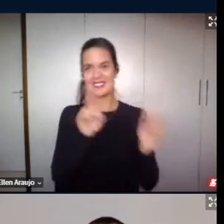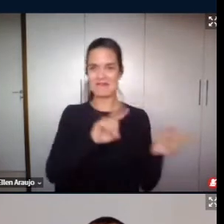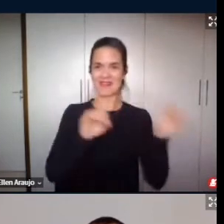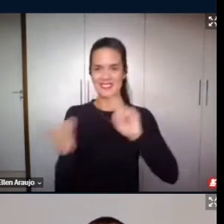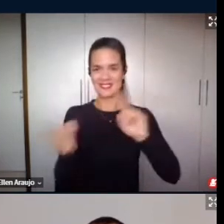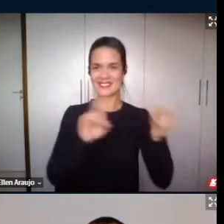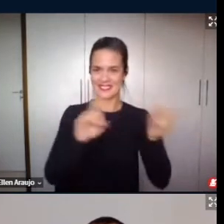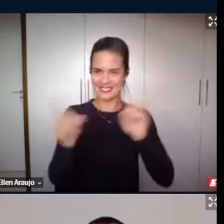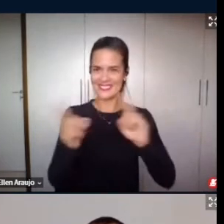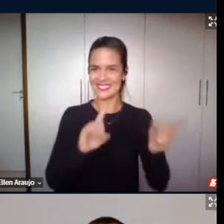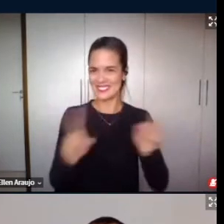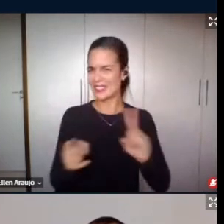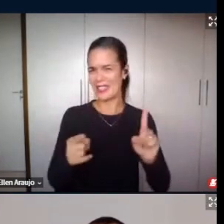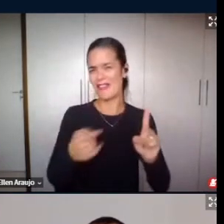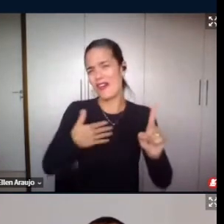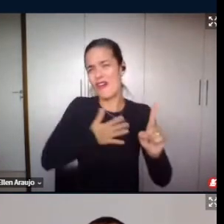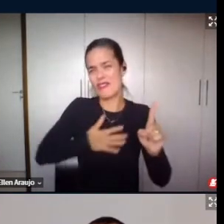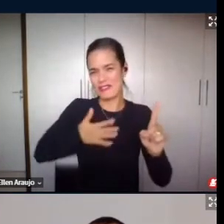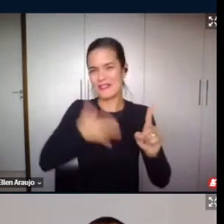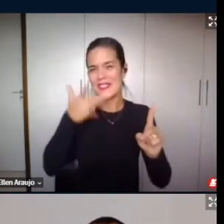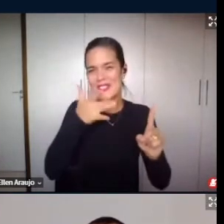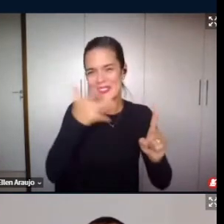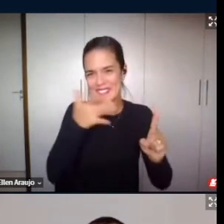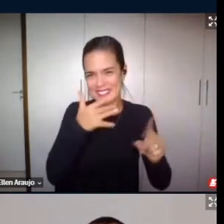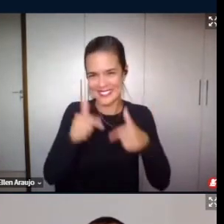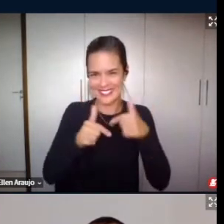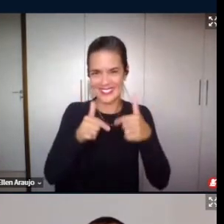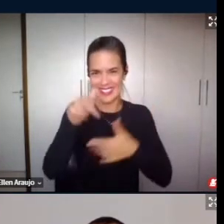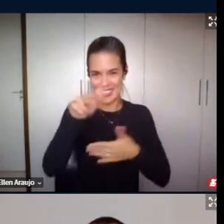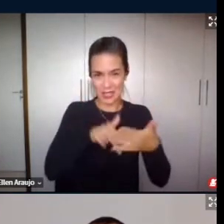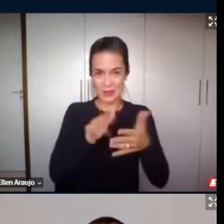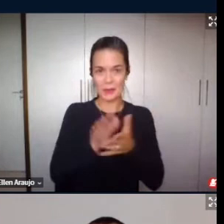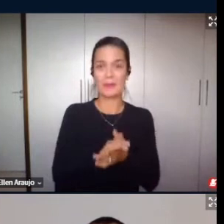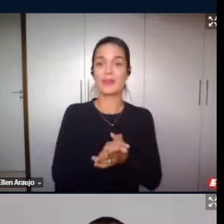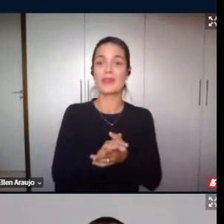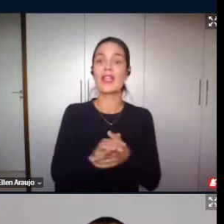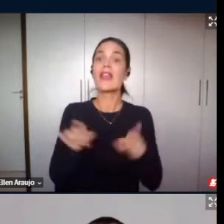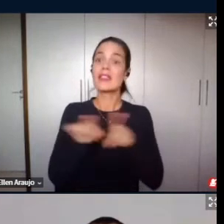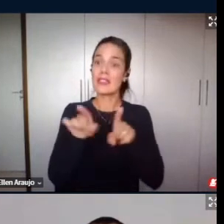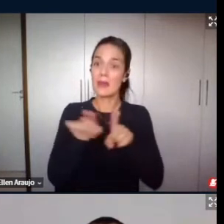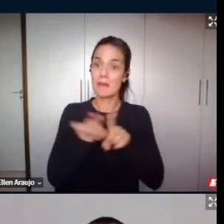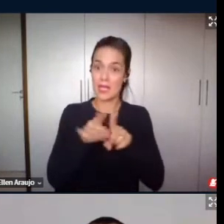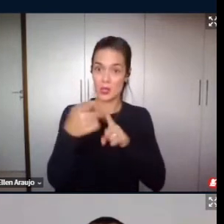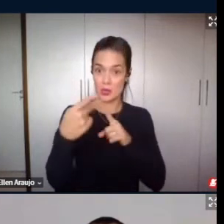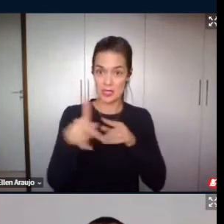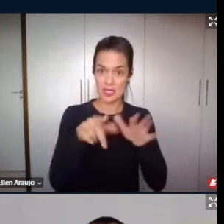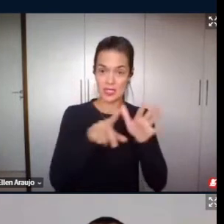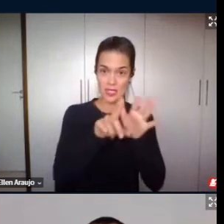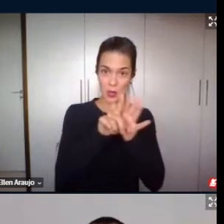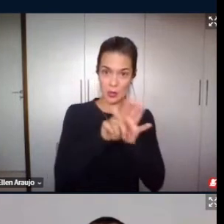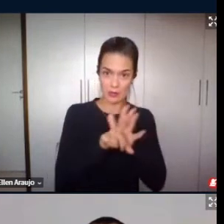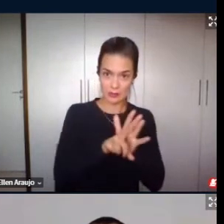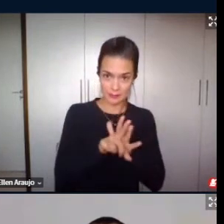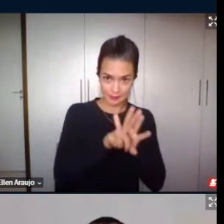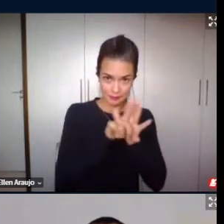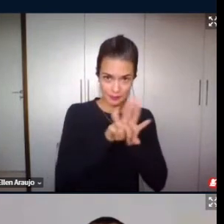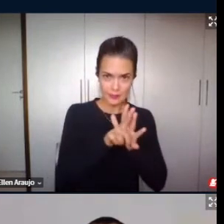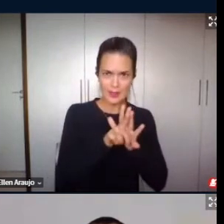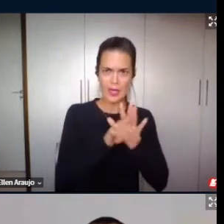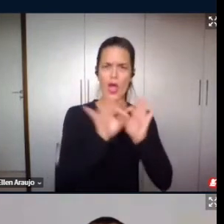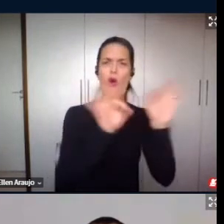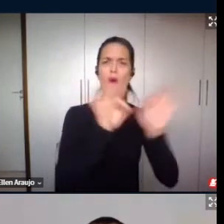com relação à organização do trabalho, eu também queria tecer algumas observações,